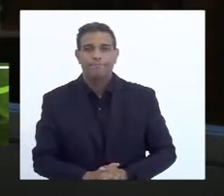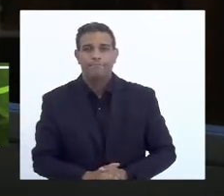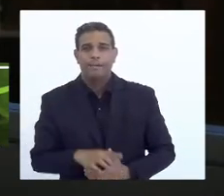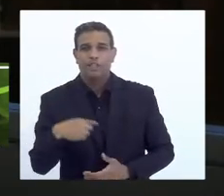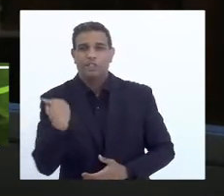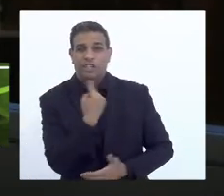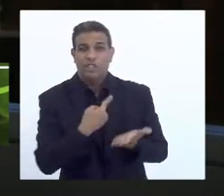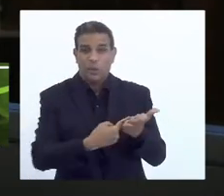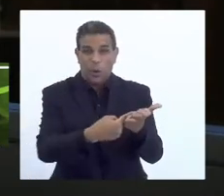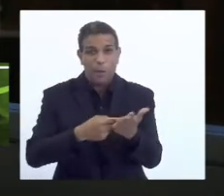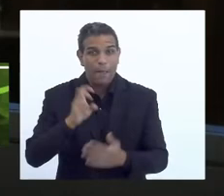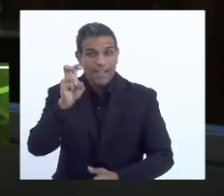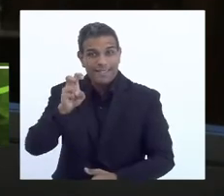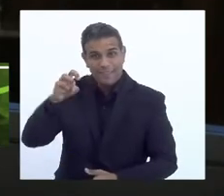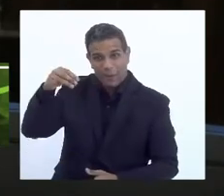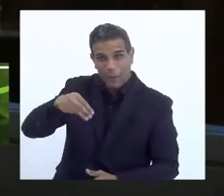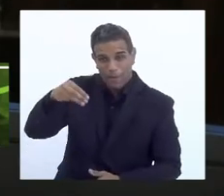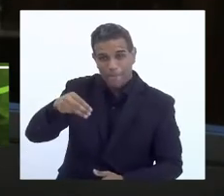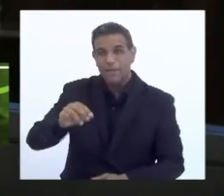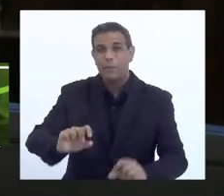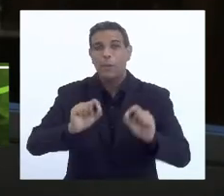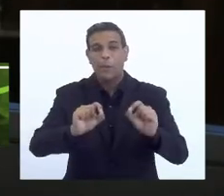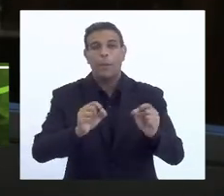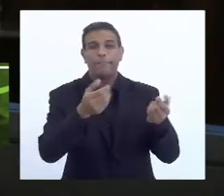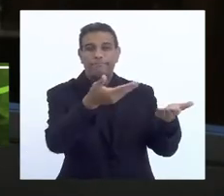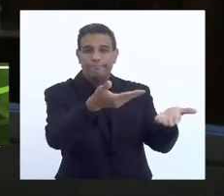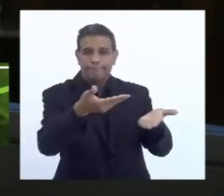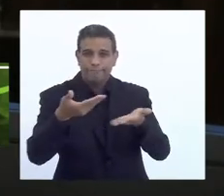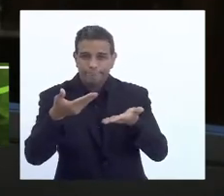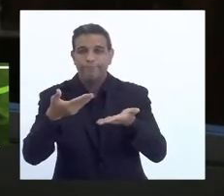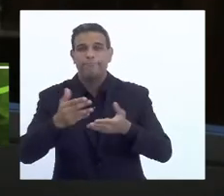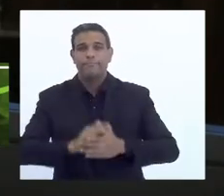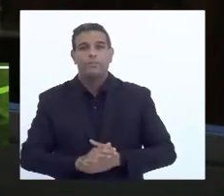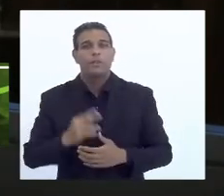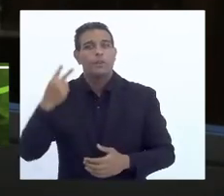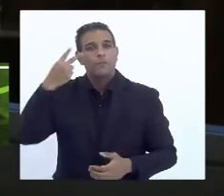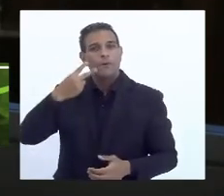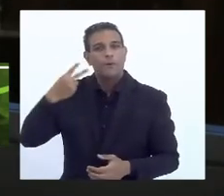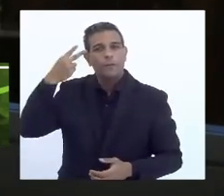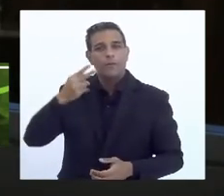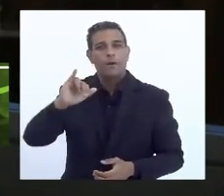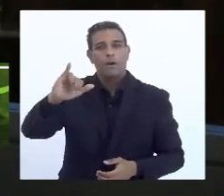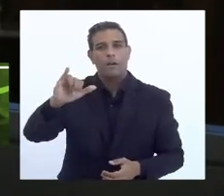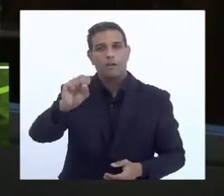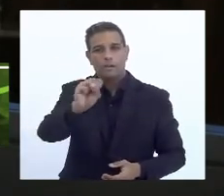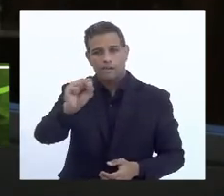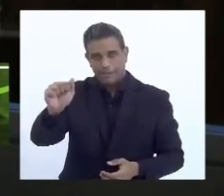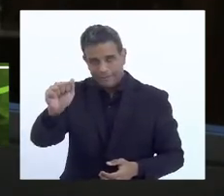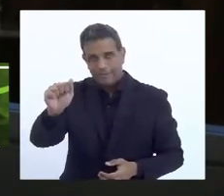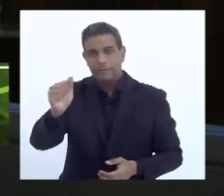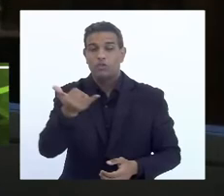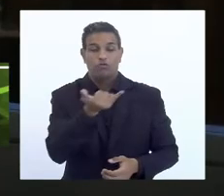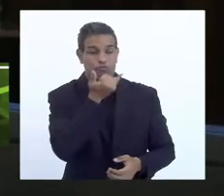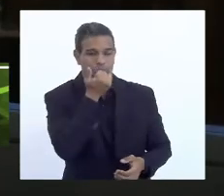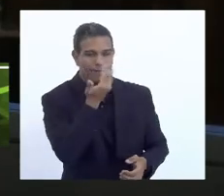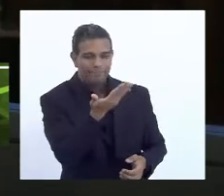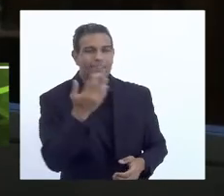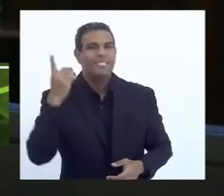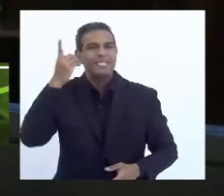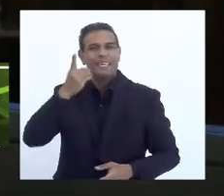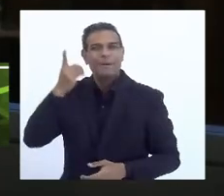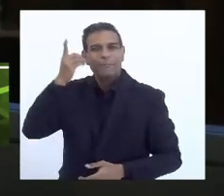aqui com todo mundo, a nossa vereadora Isa Pena,